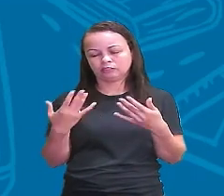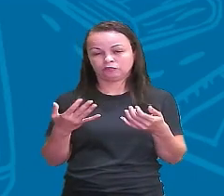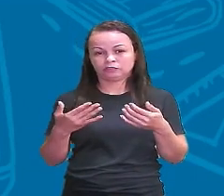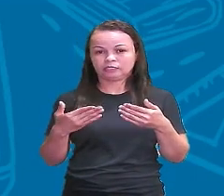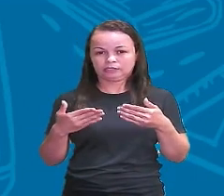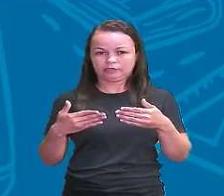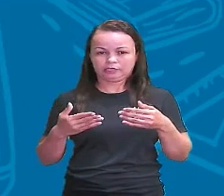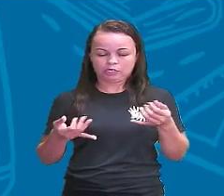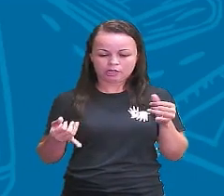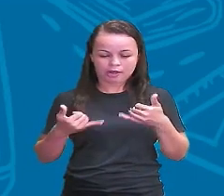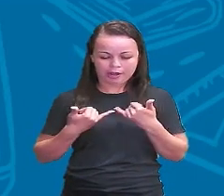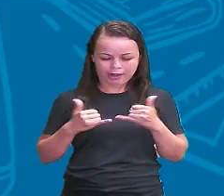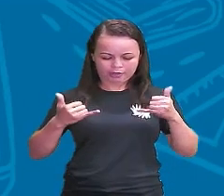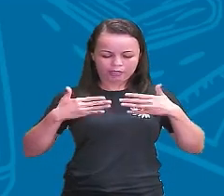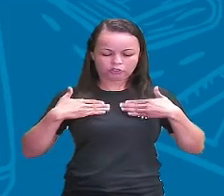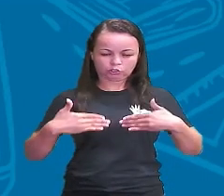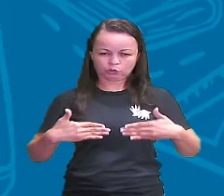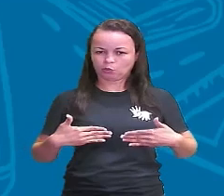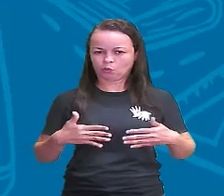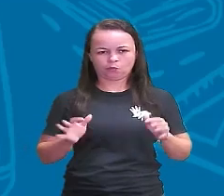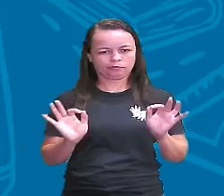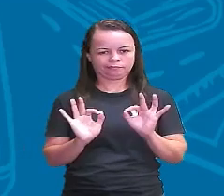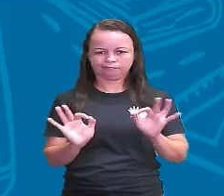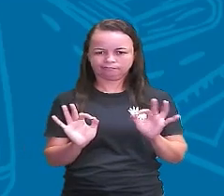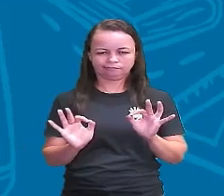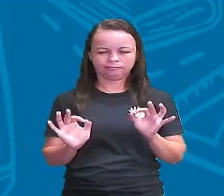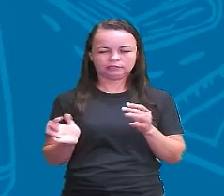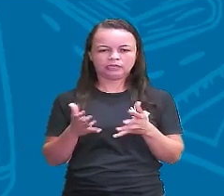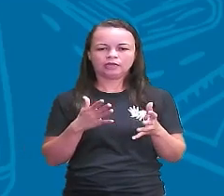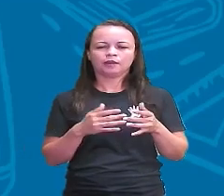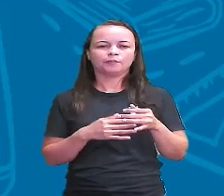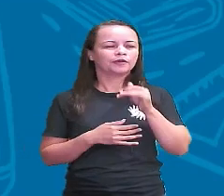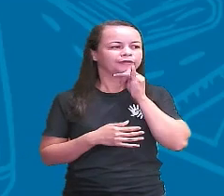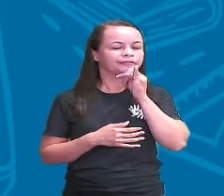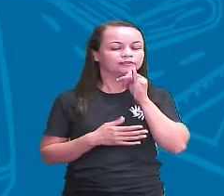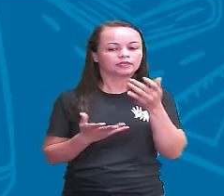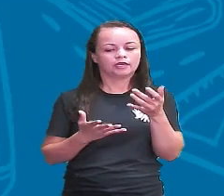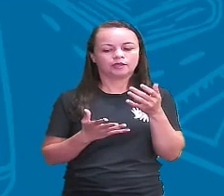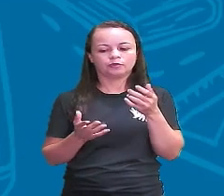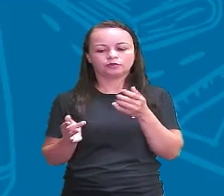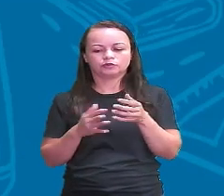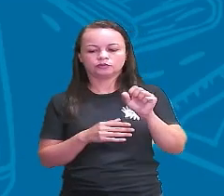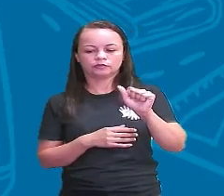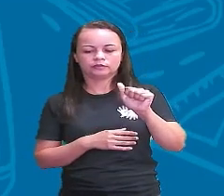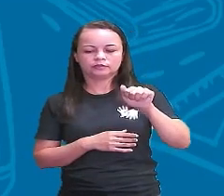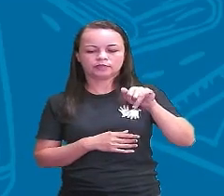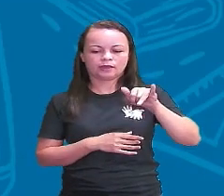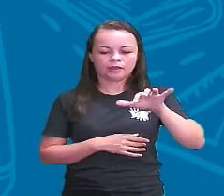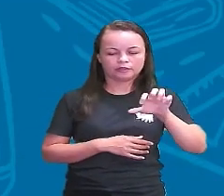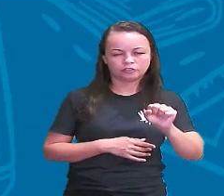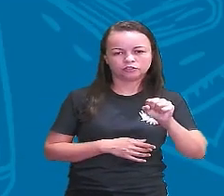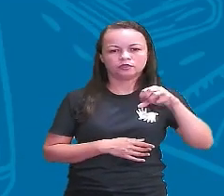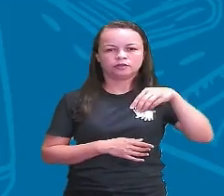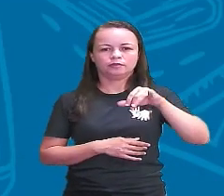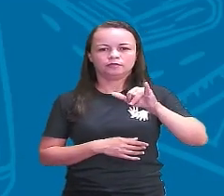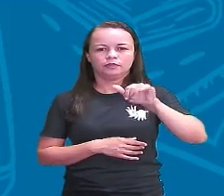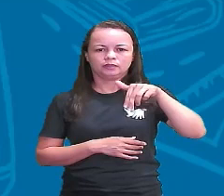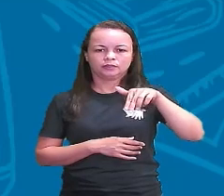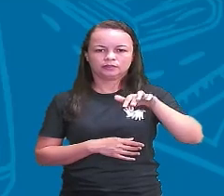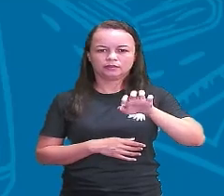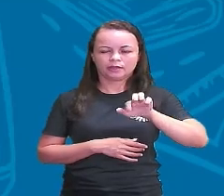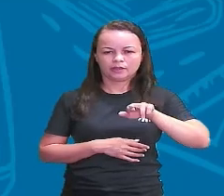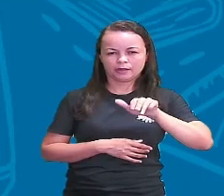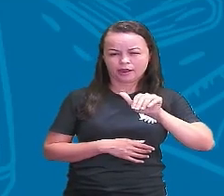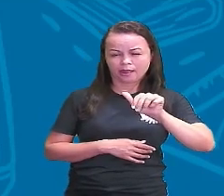tá certo? Como, por exemplo, lá, o exemplo dos sais minerais, que a gente tinha dado também de alimentos de origem mineral,